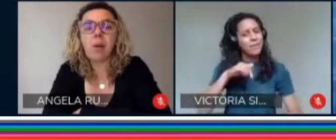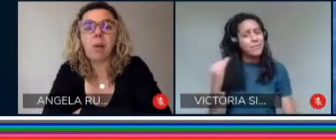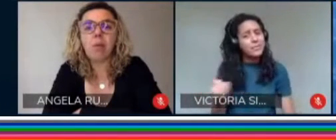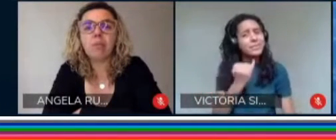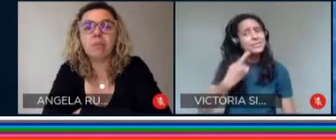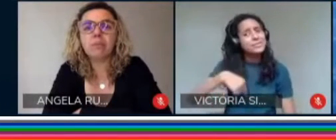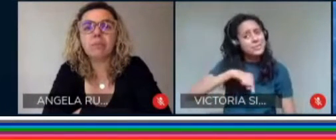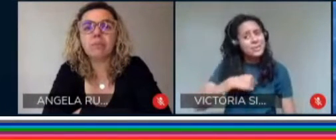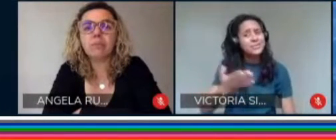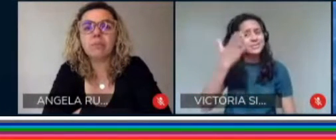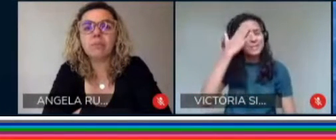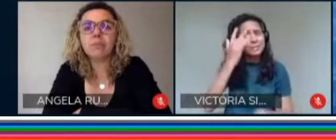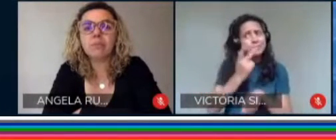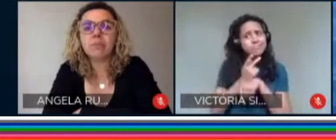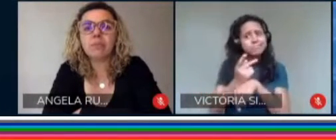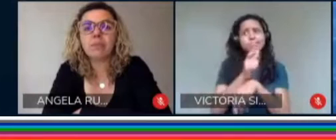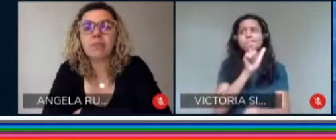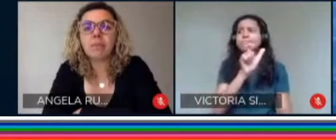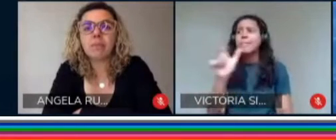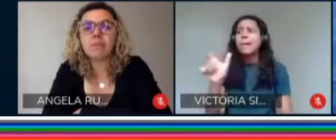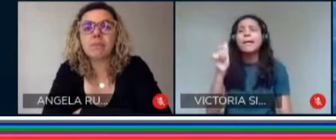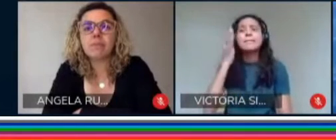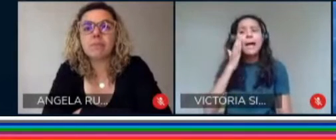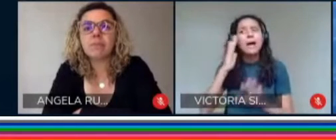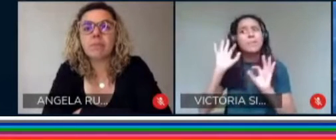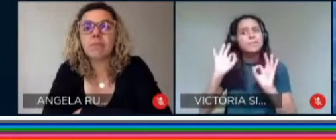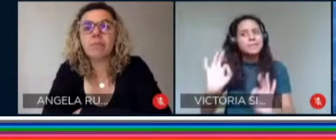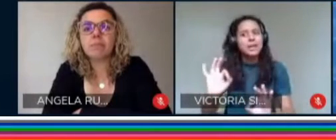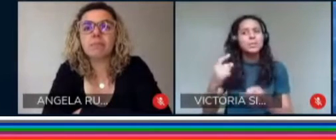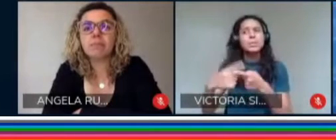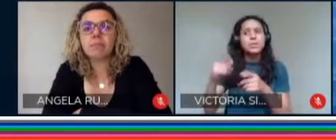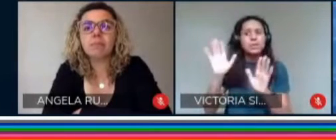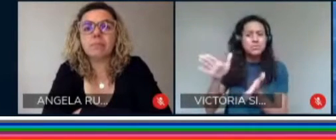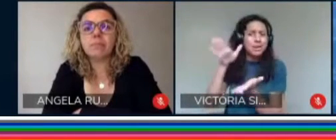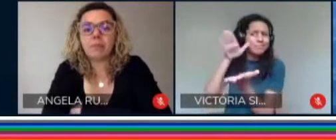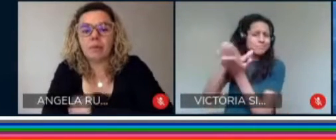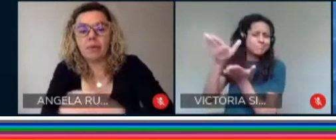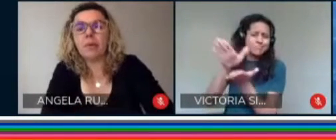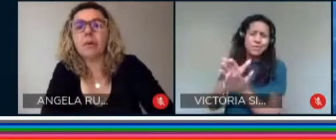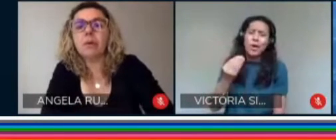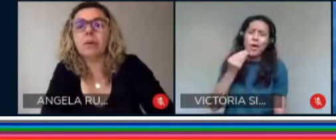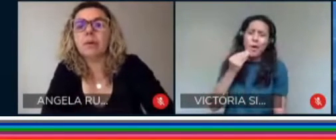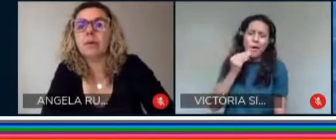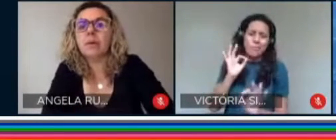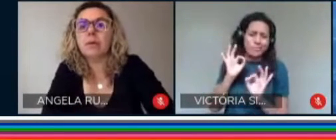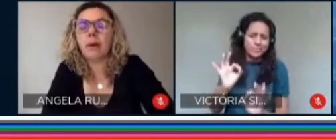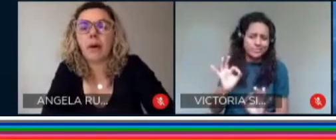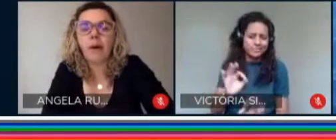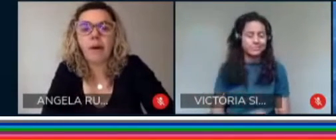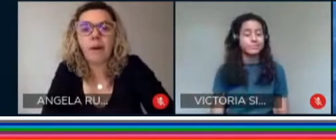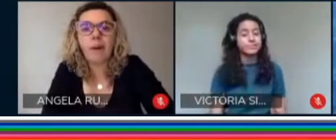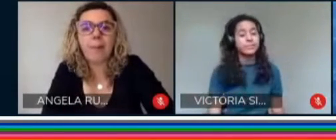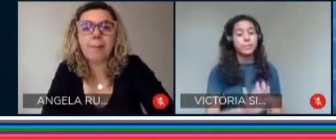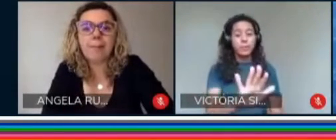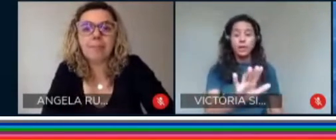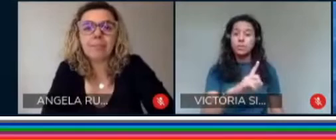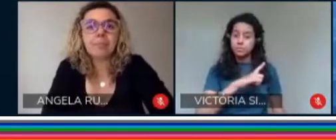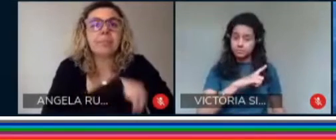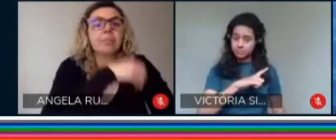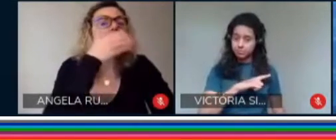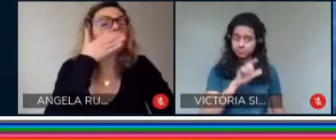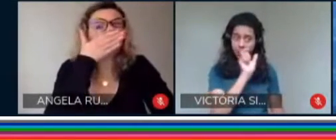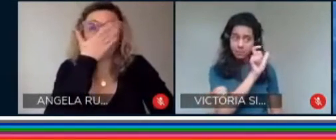né? Para identificar o que já existe a respeito daquilo. E a partir de então, eu posso listar